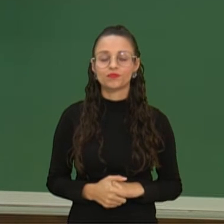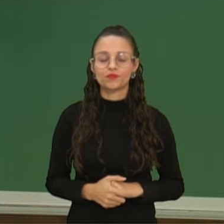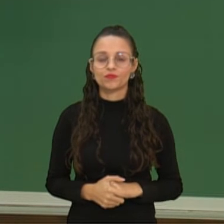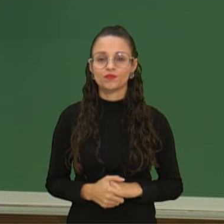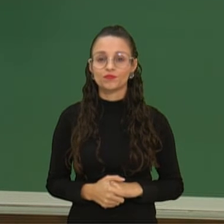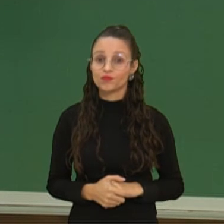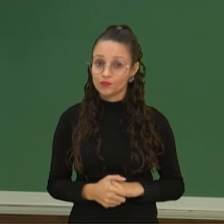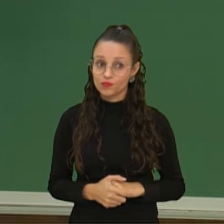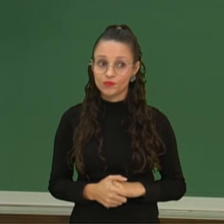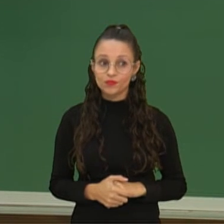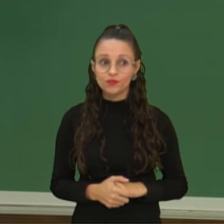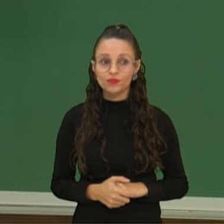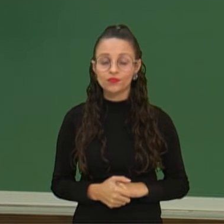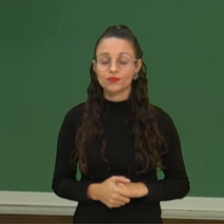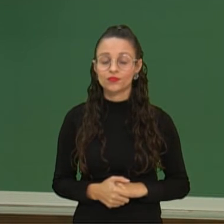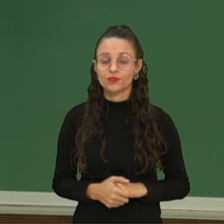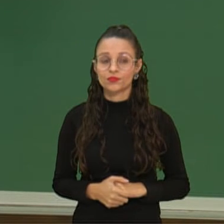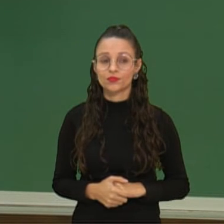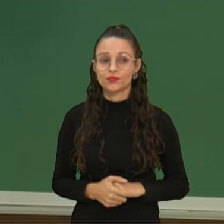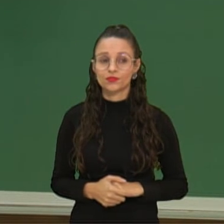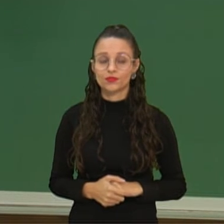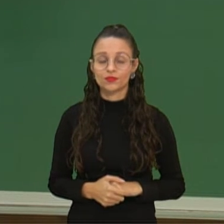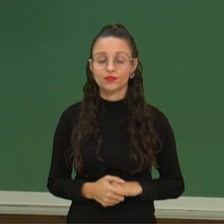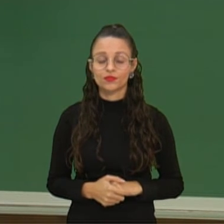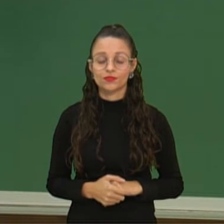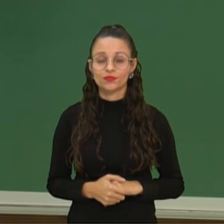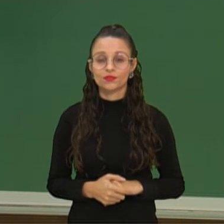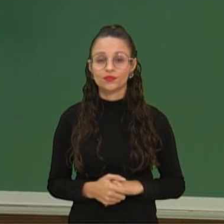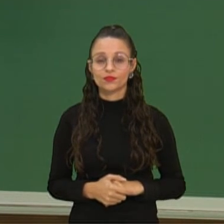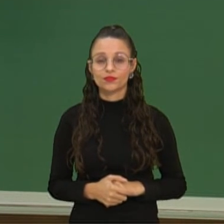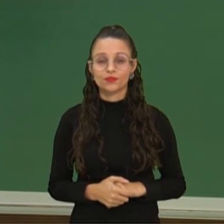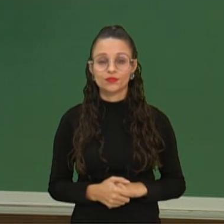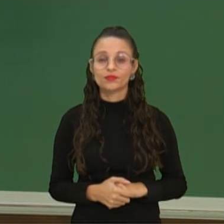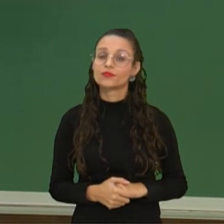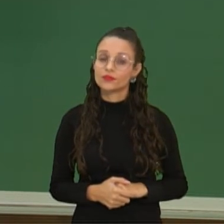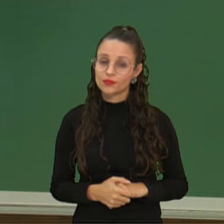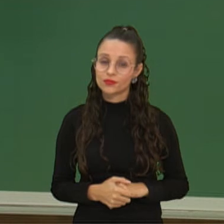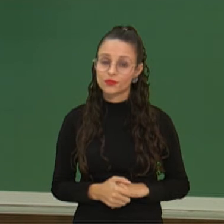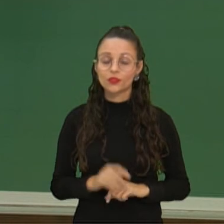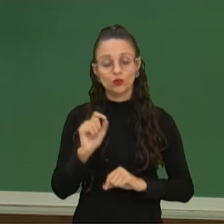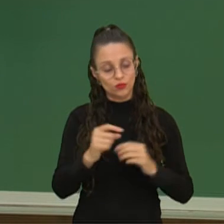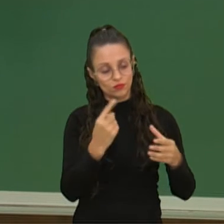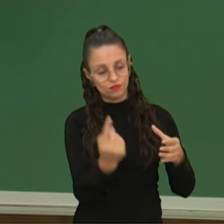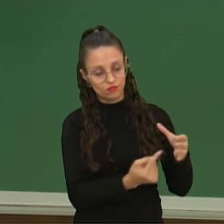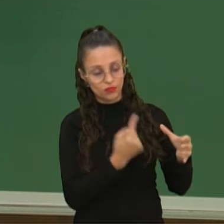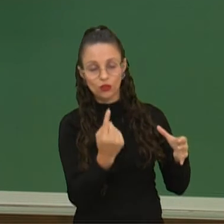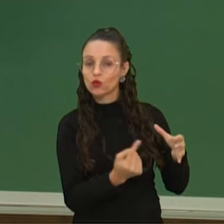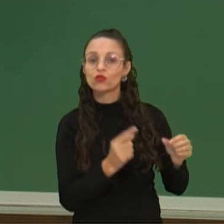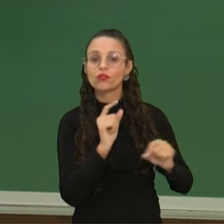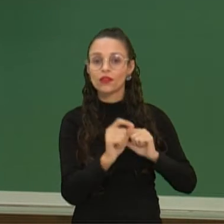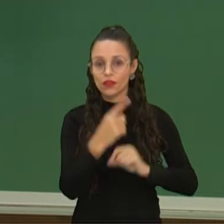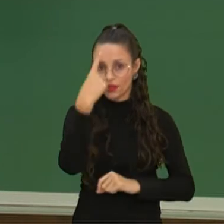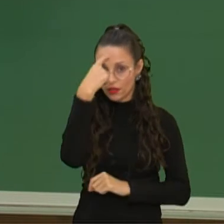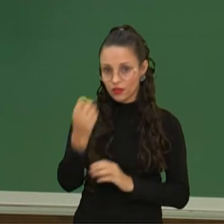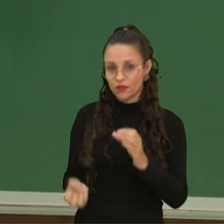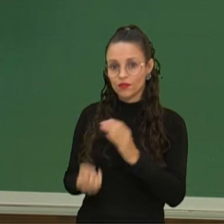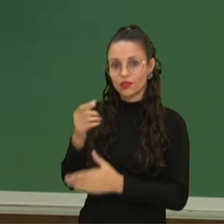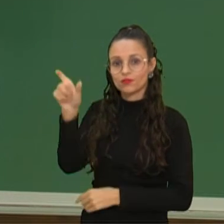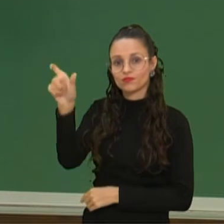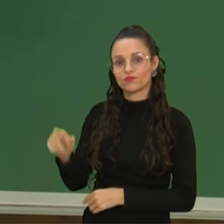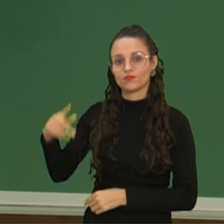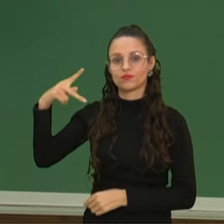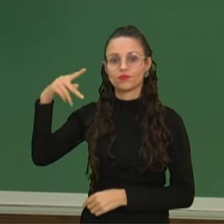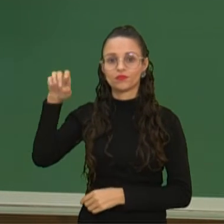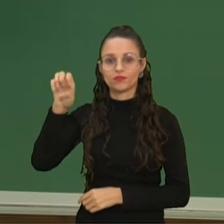final. Então, ó. The microwave oven was invented by Percy Spencer, que o forno micro-ondas foi inventado pelo Percy